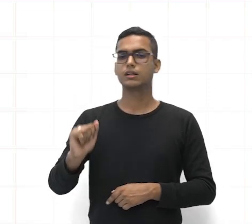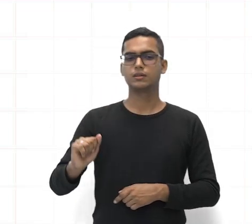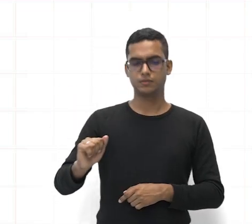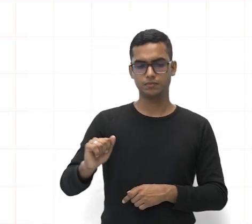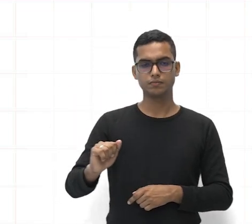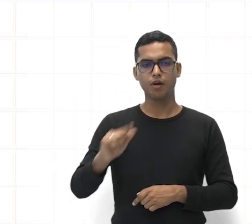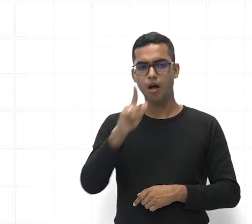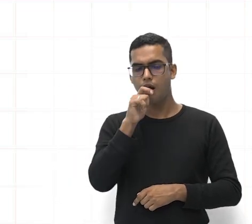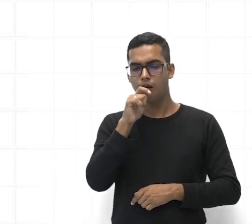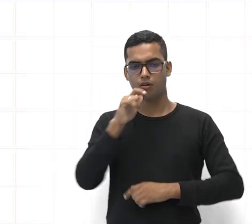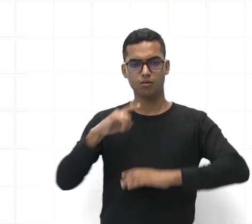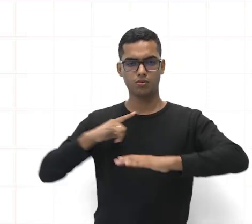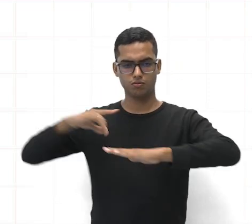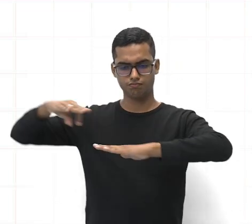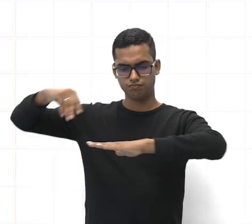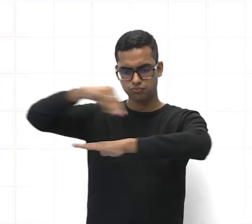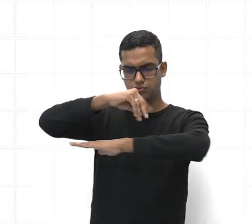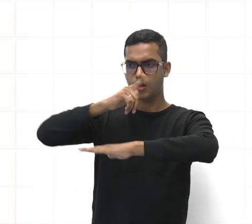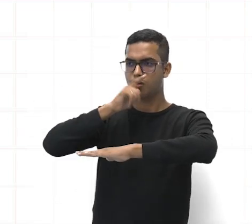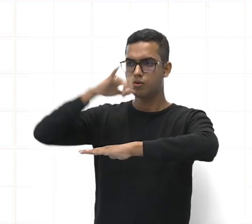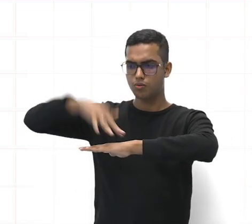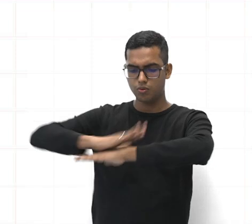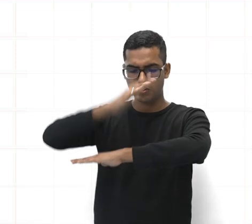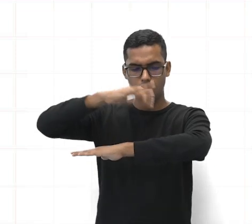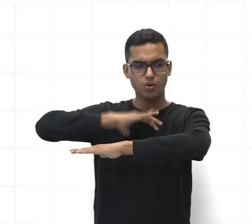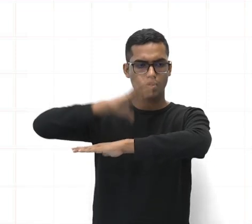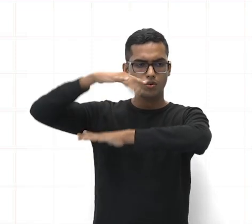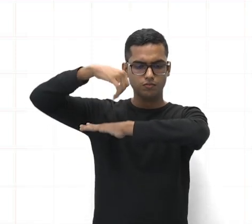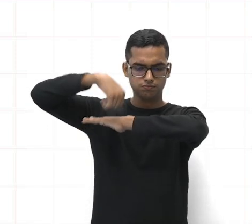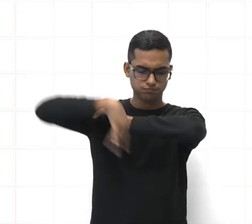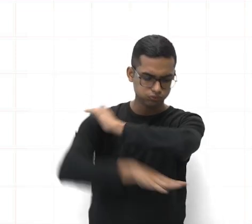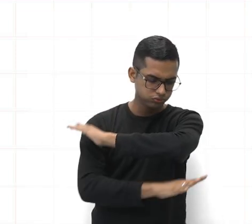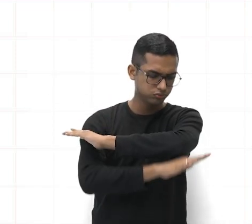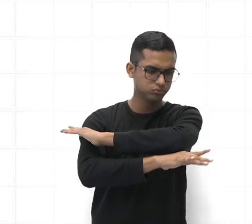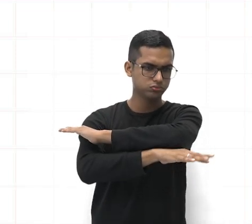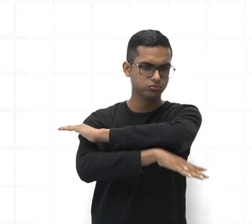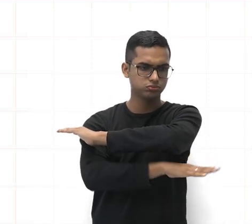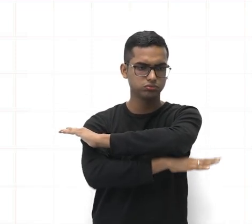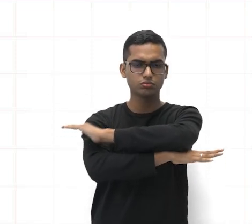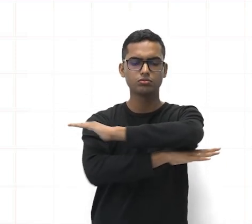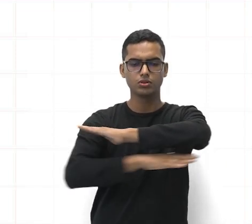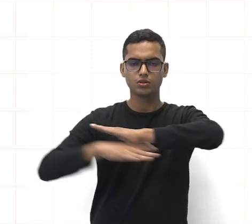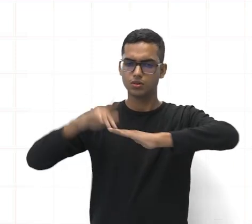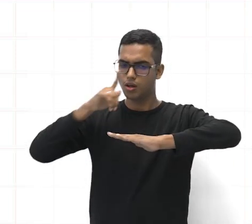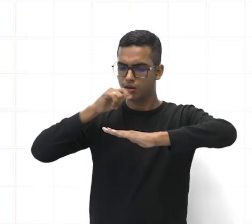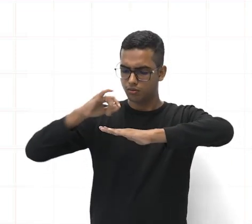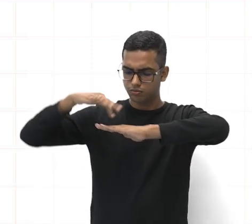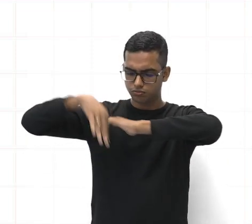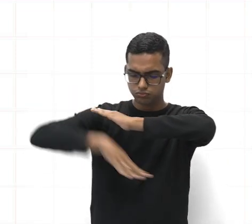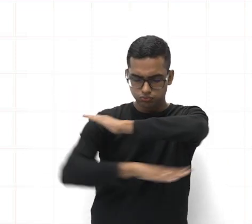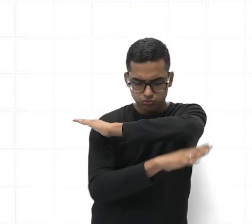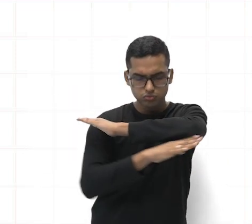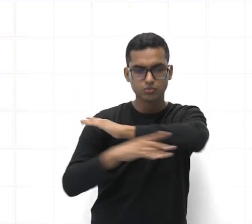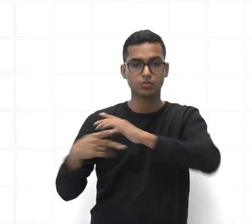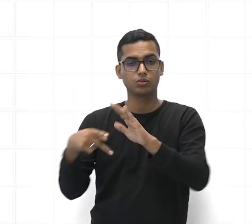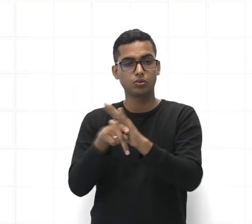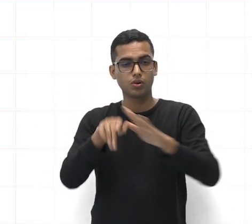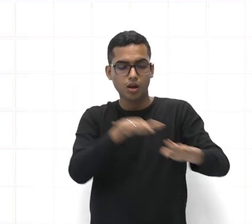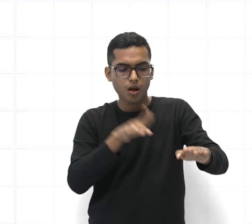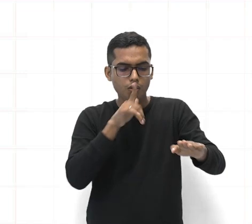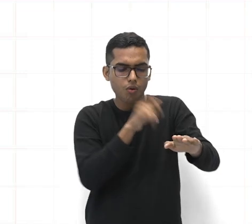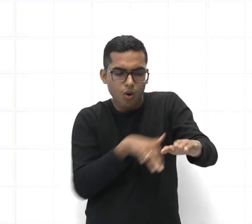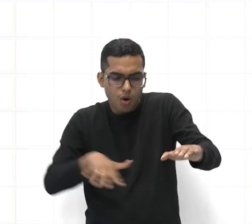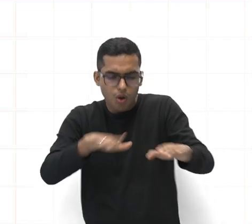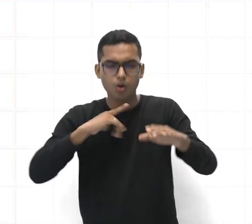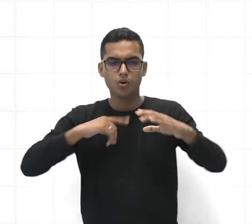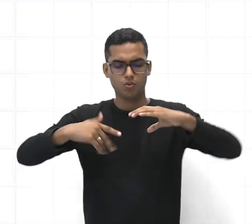da terra, né? Então as águas dessas bacias, elas vão alimentar os lagos, as cavernas,